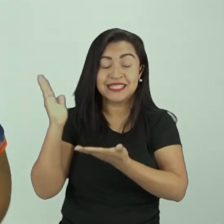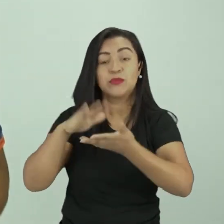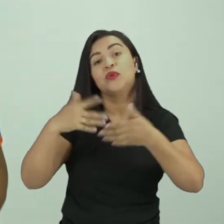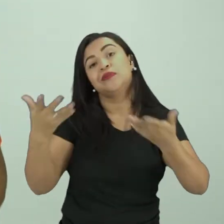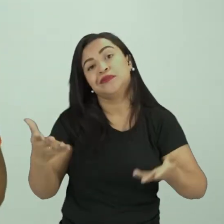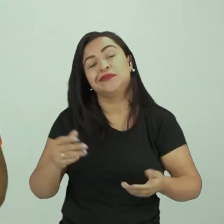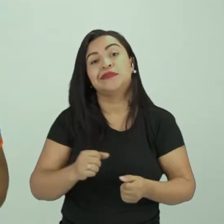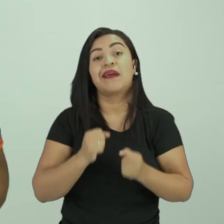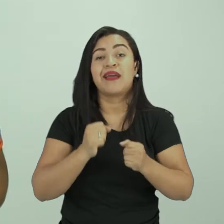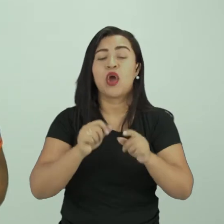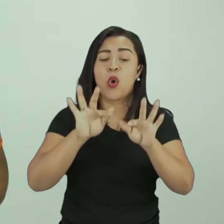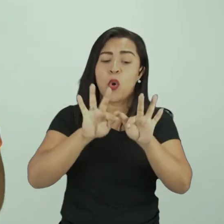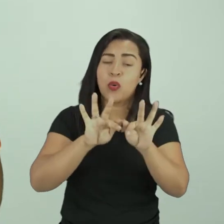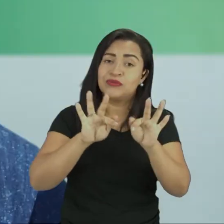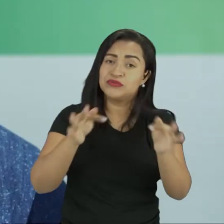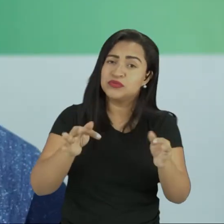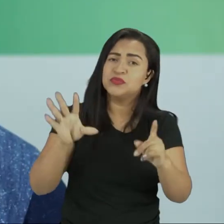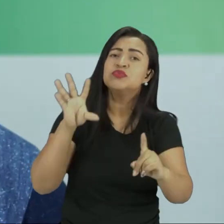certo?